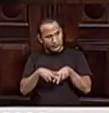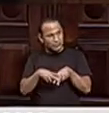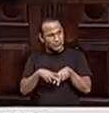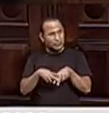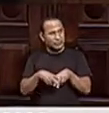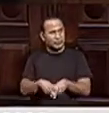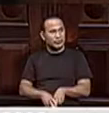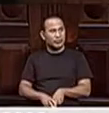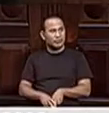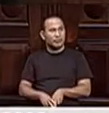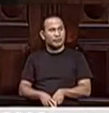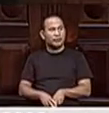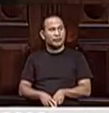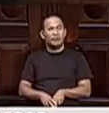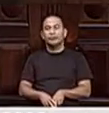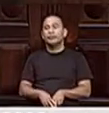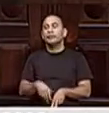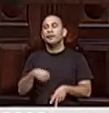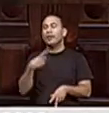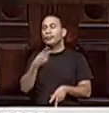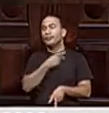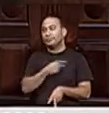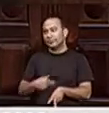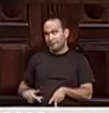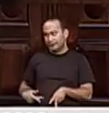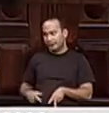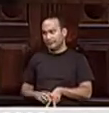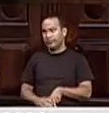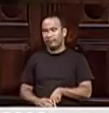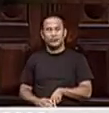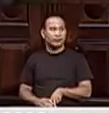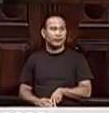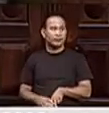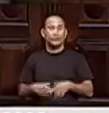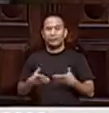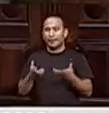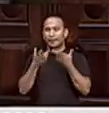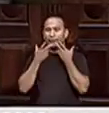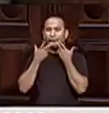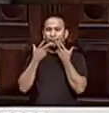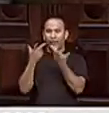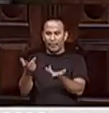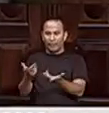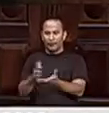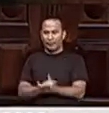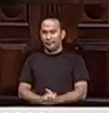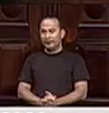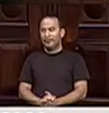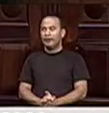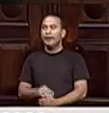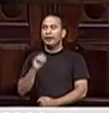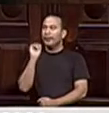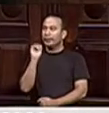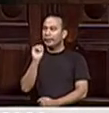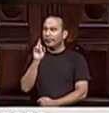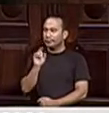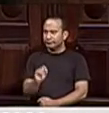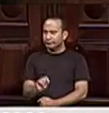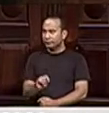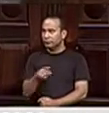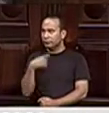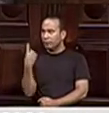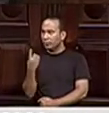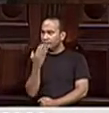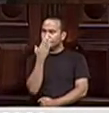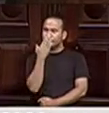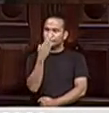Prenderam favor. e foi revogado. Então, senhor presidente, o que eu estou querendo dizer é que nós estamos diante